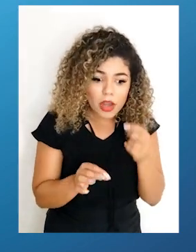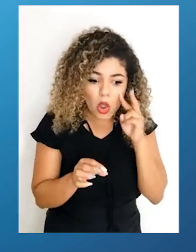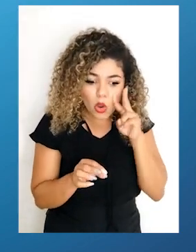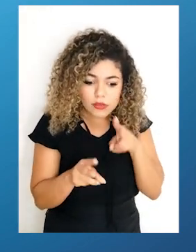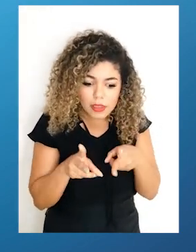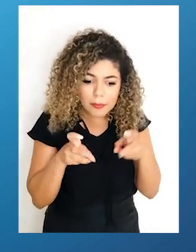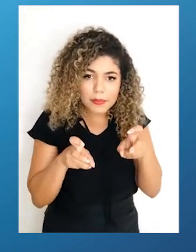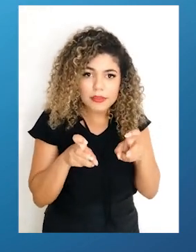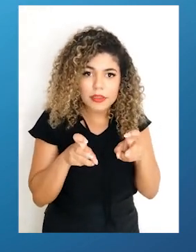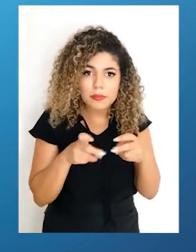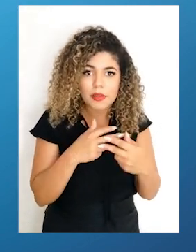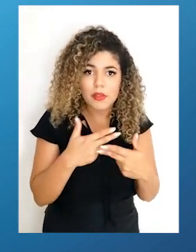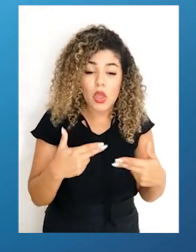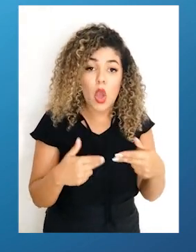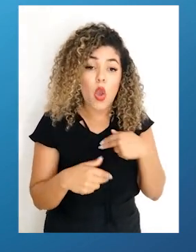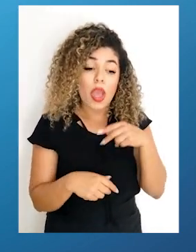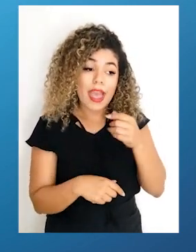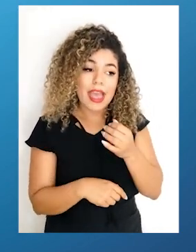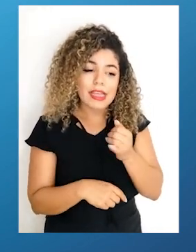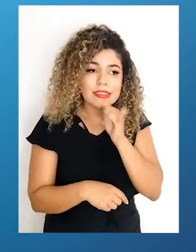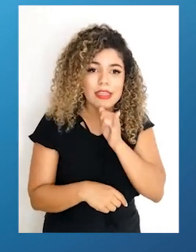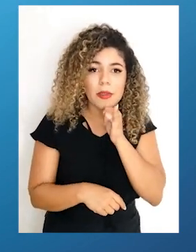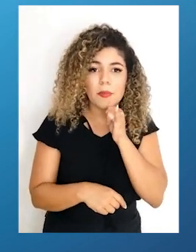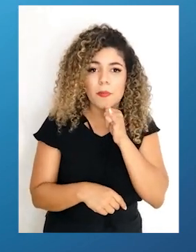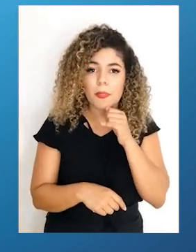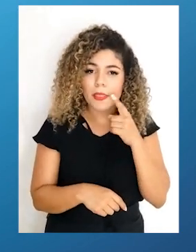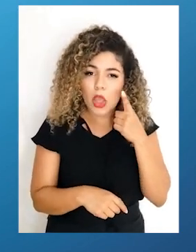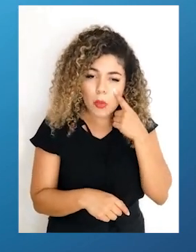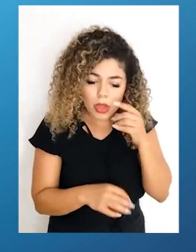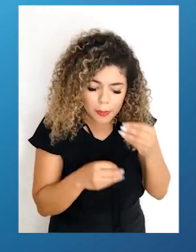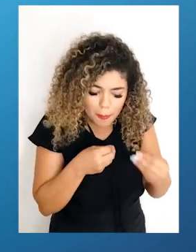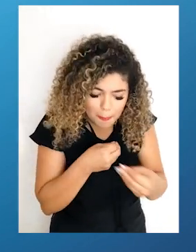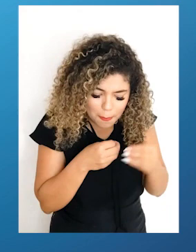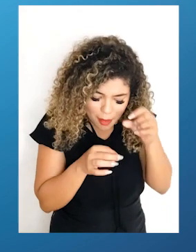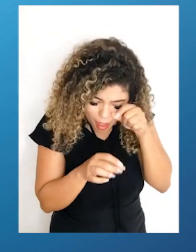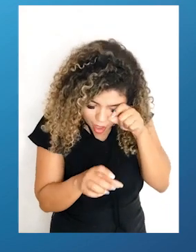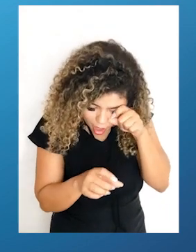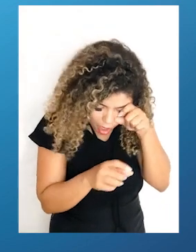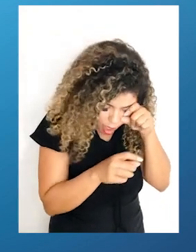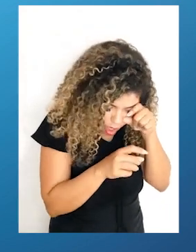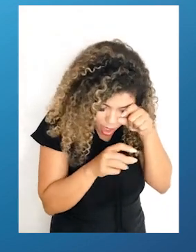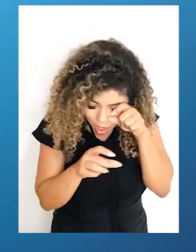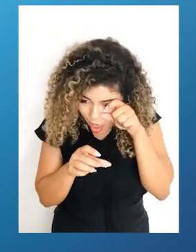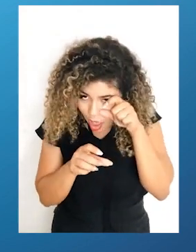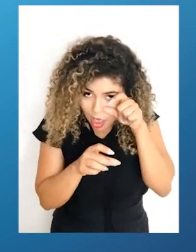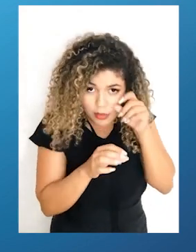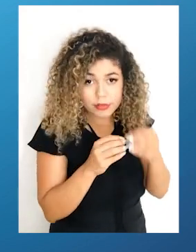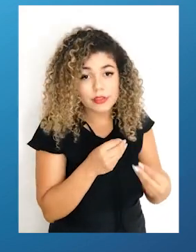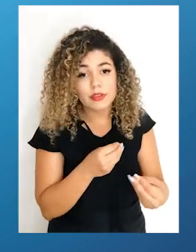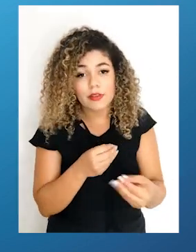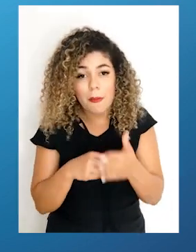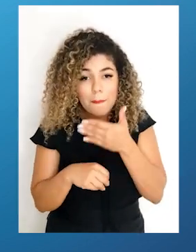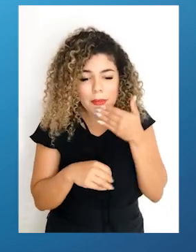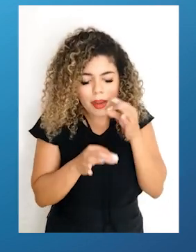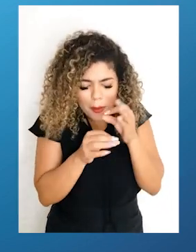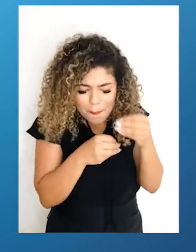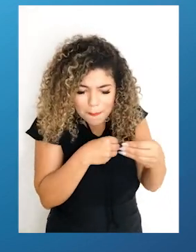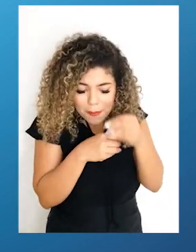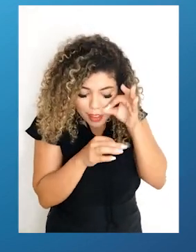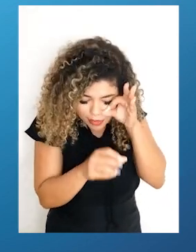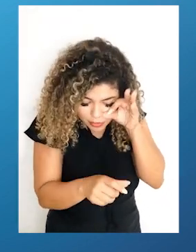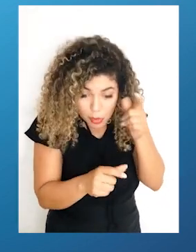mais próxima. Por isso, você tem essa menor distância focal. A lupa conjuga uma imagem